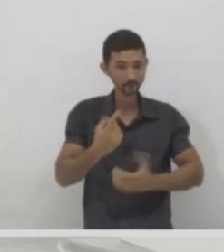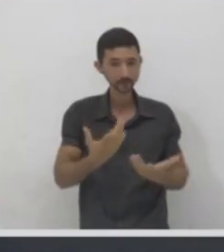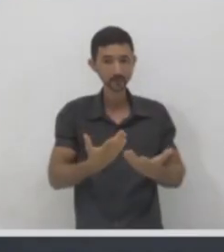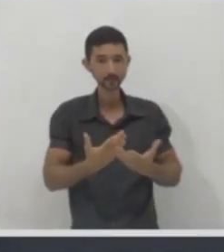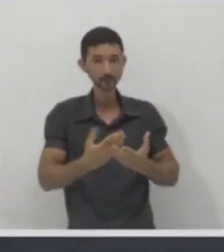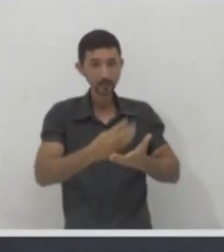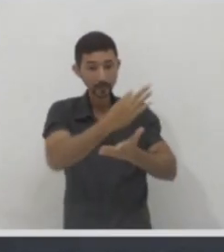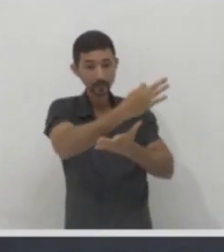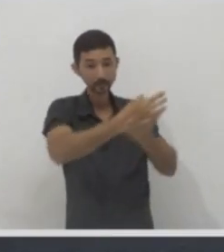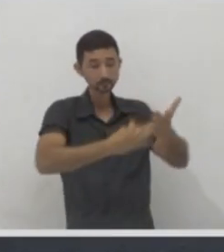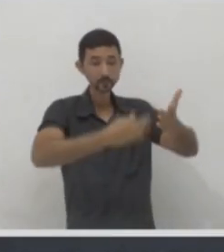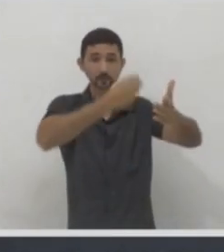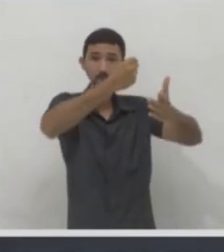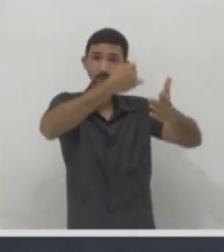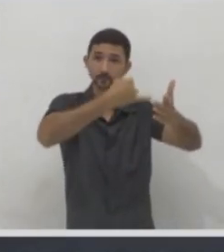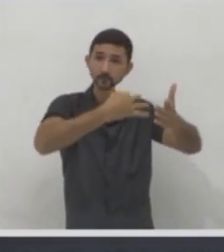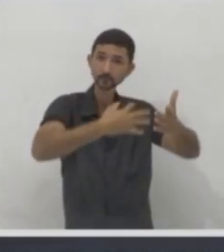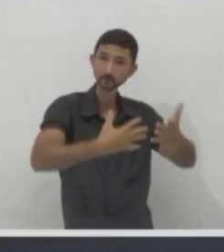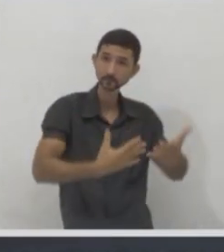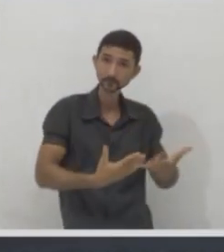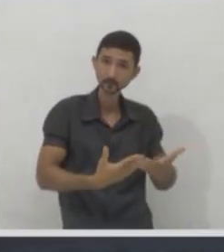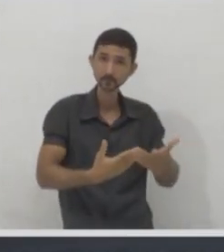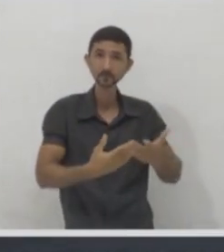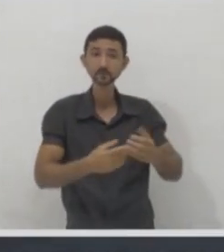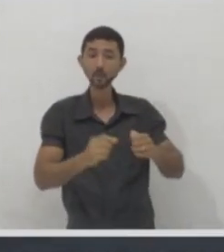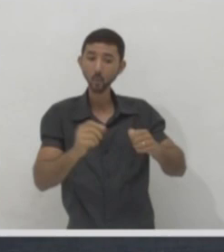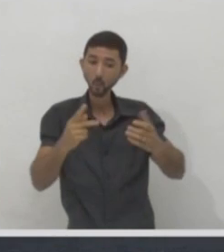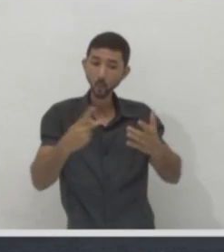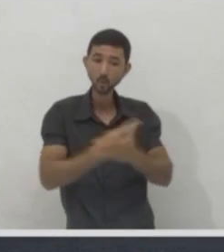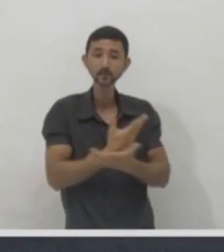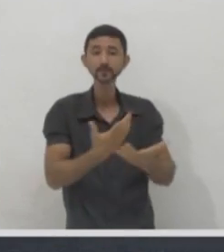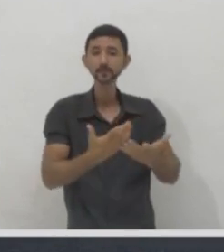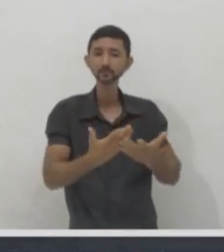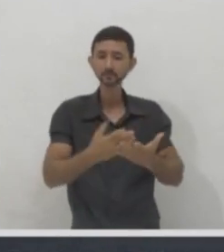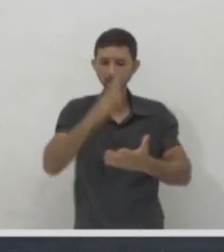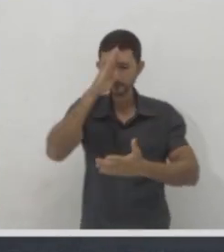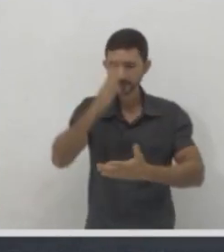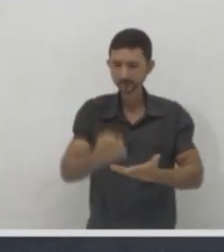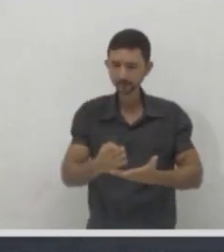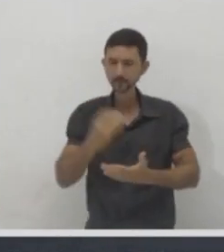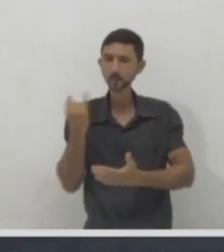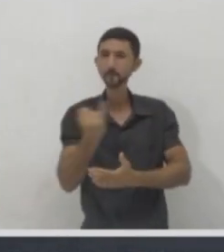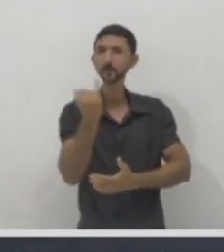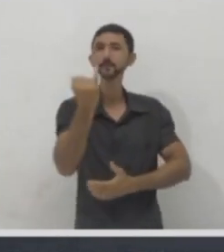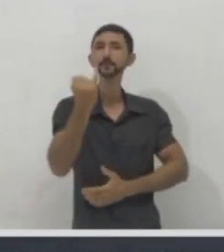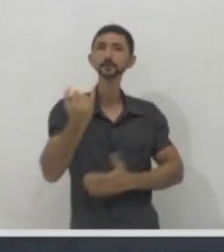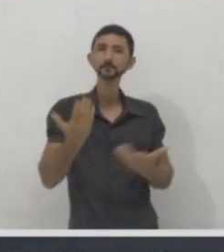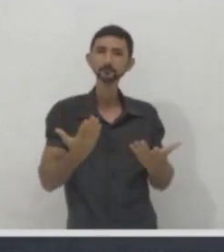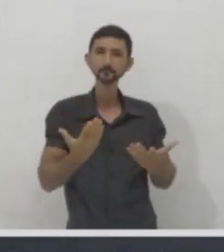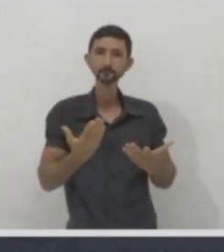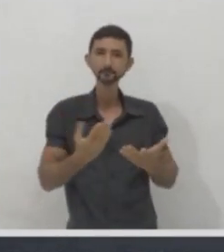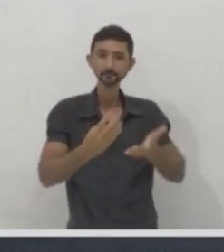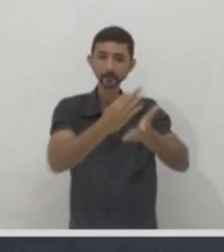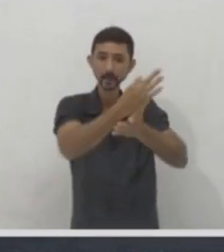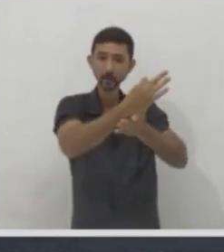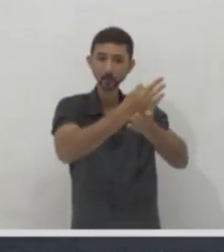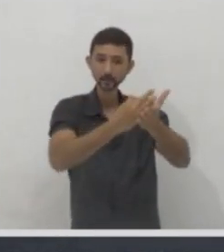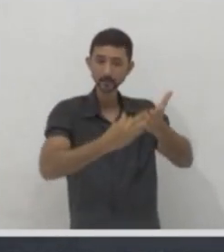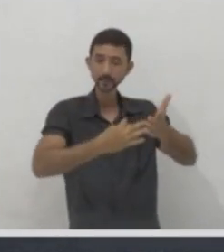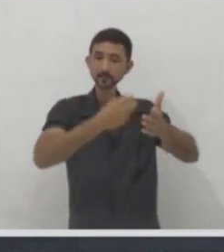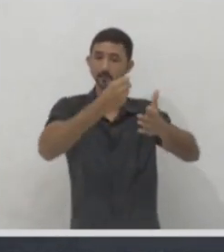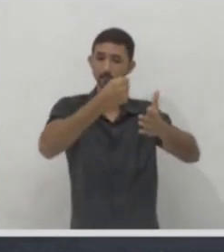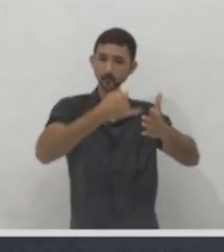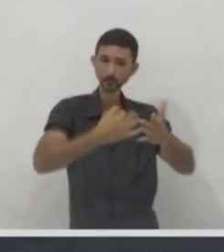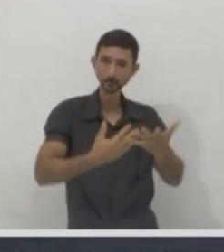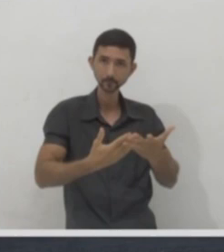um texto narrativo, narra um fato e principalmente uma coisa muito importante. Esse texto